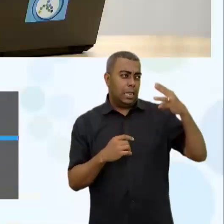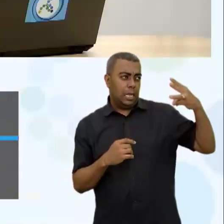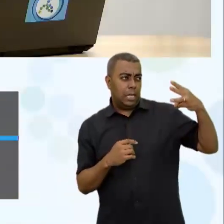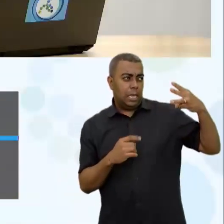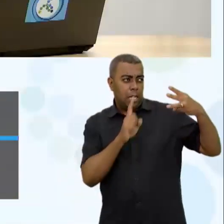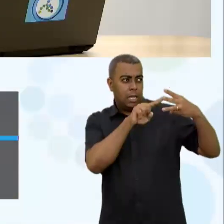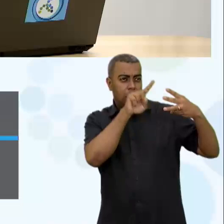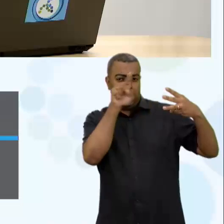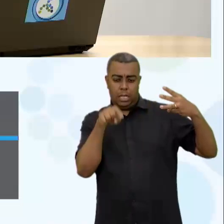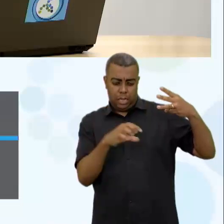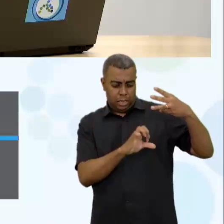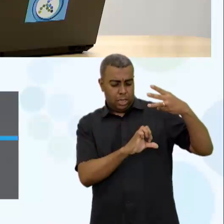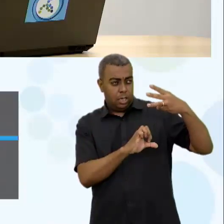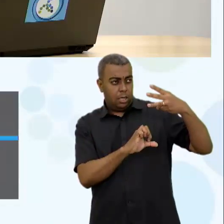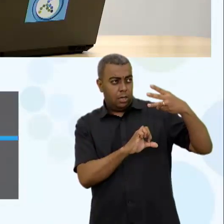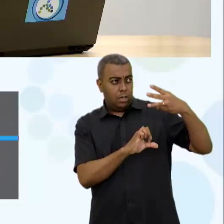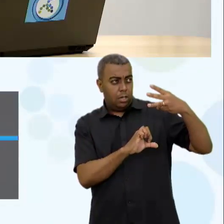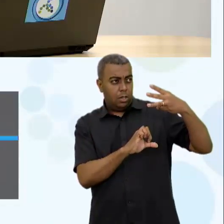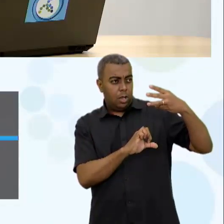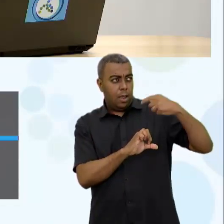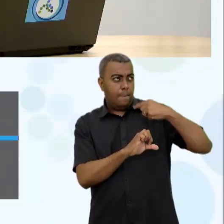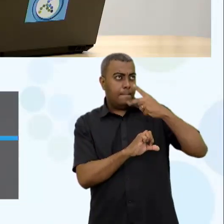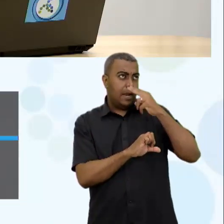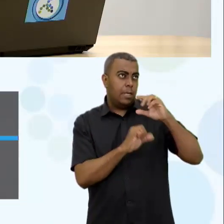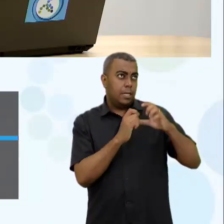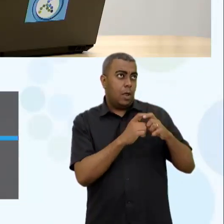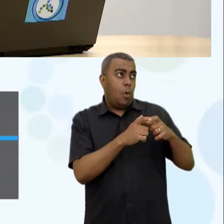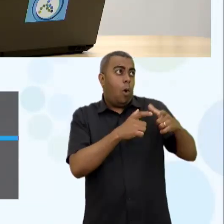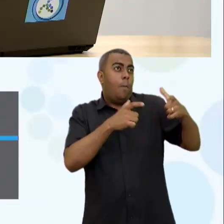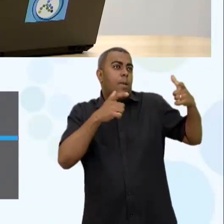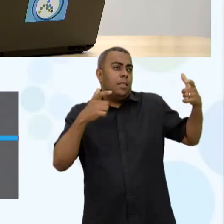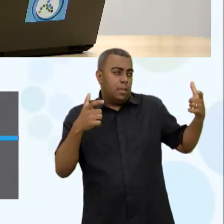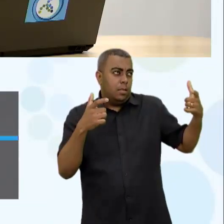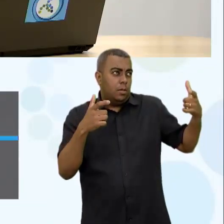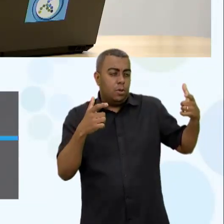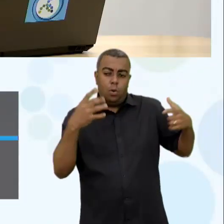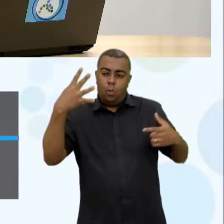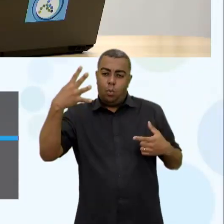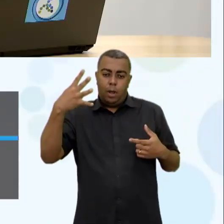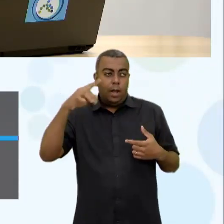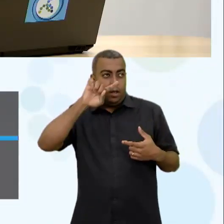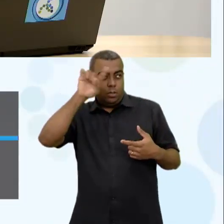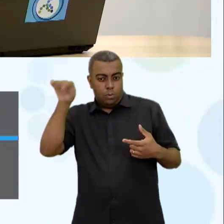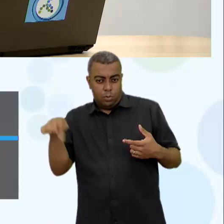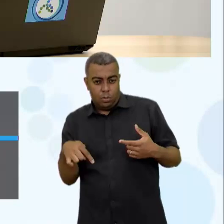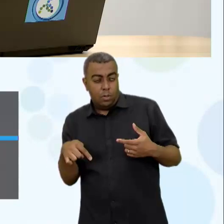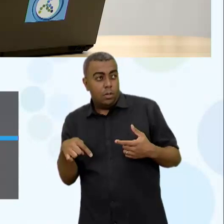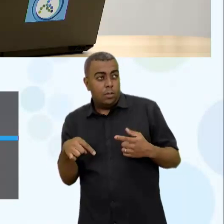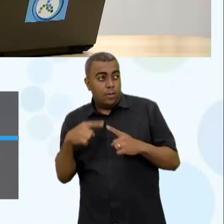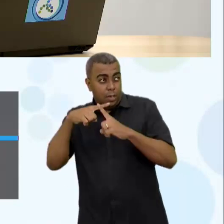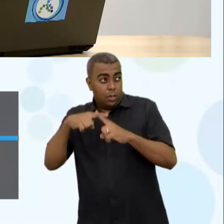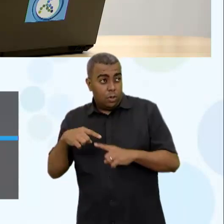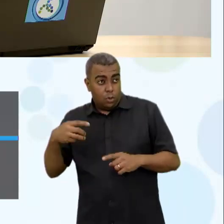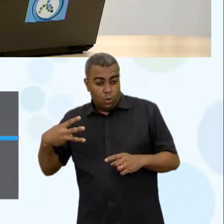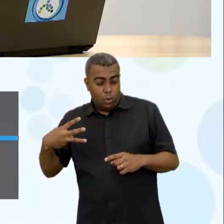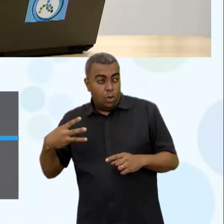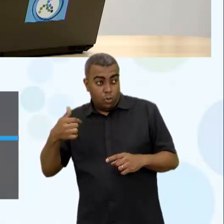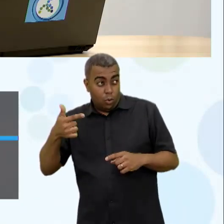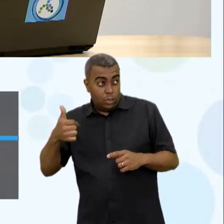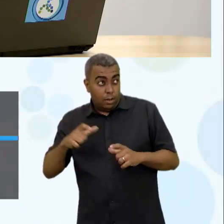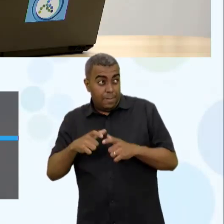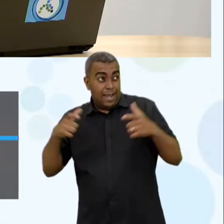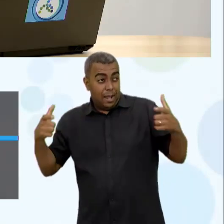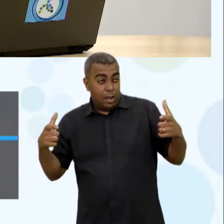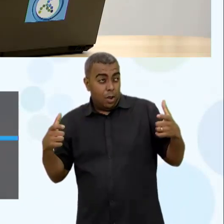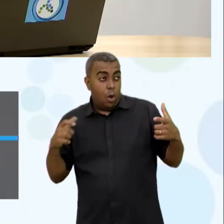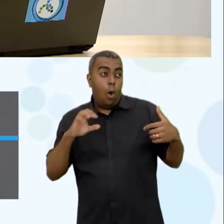3 para o 9 eu estou ampliando 3 vezes, e do 4 para o 12 também ampliando 3 vezes, ou eu posso dizer